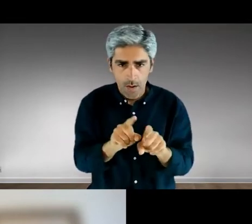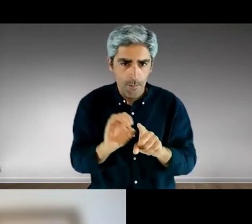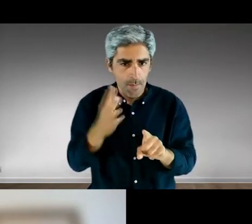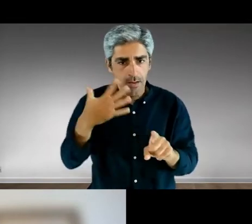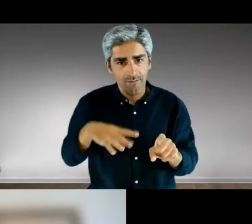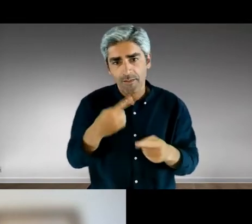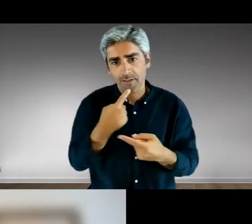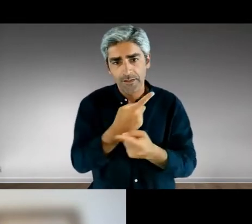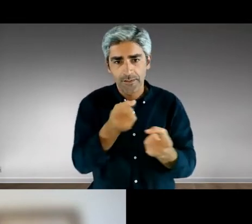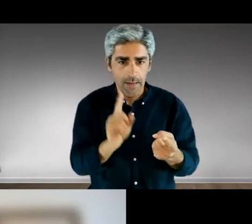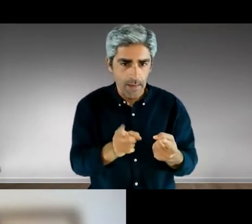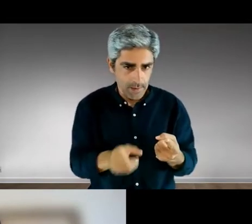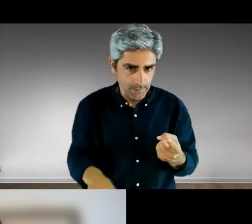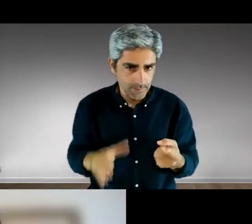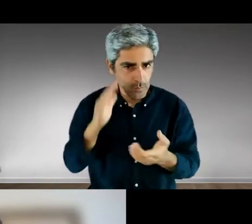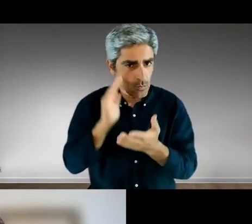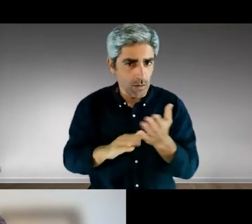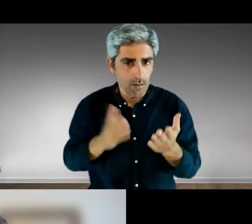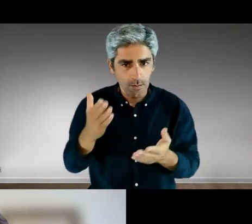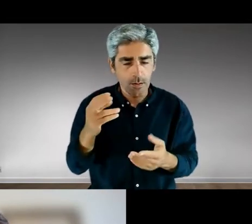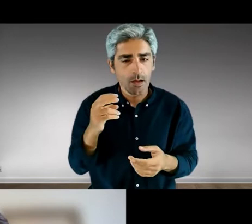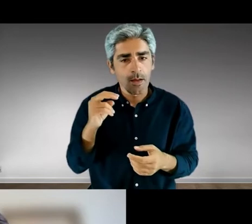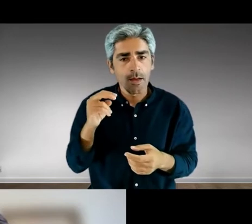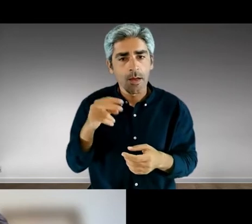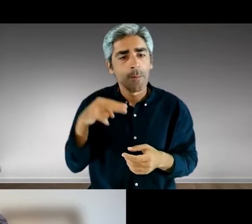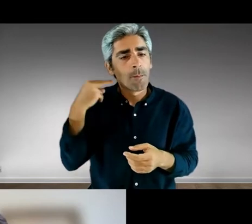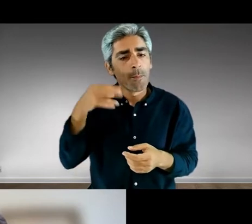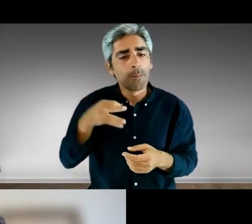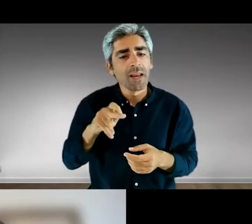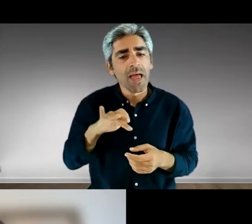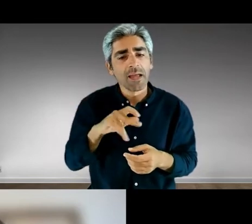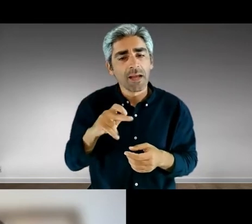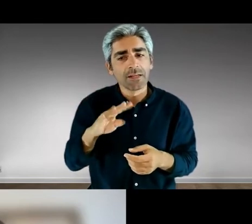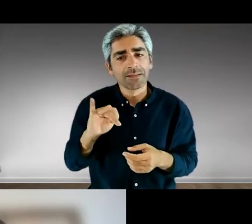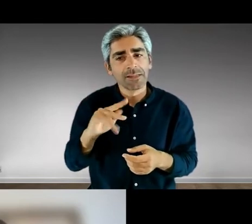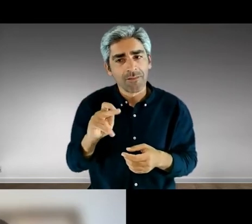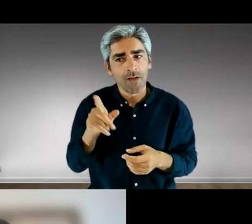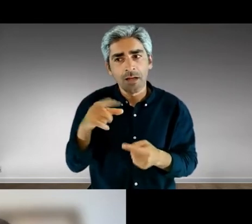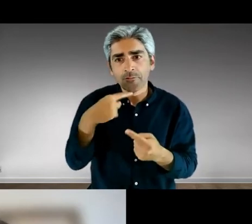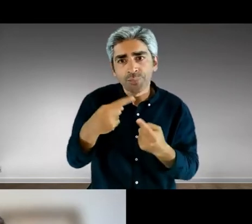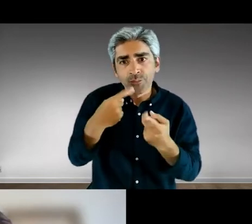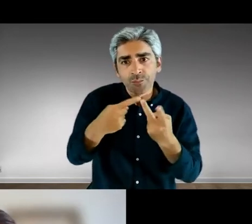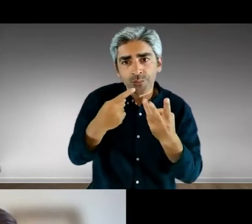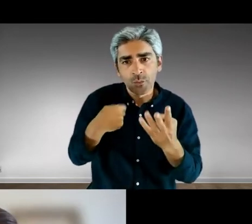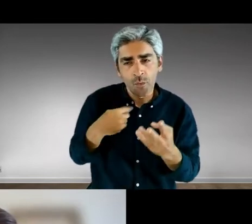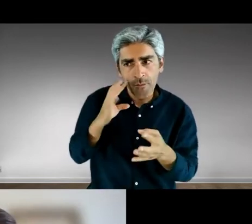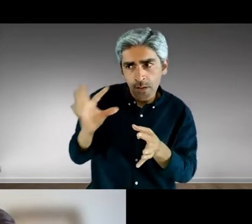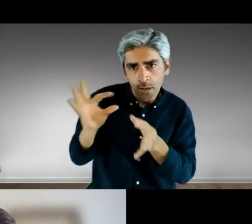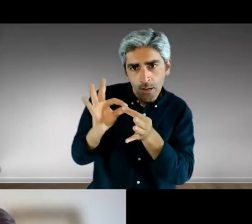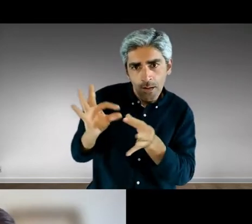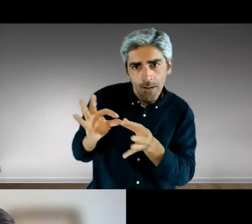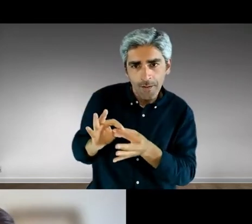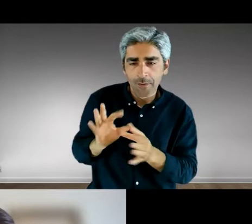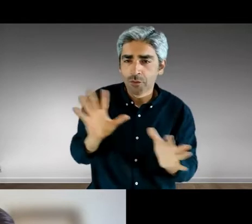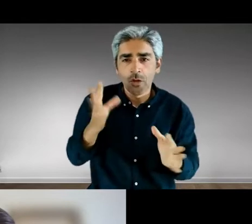eu queria deixar ao colega Pereira Silva, que realmente revi-me e vou elencar só